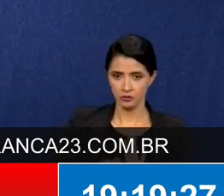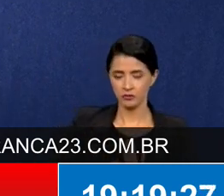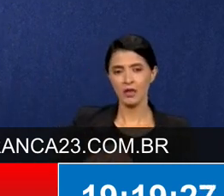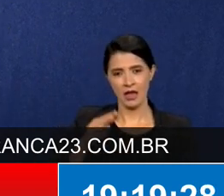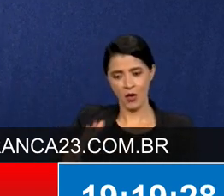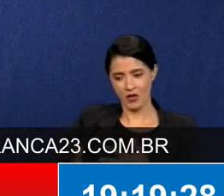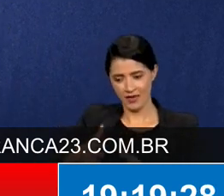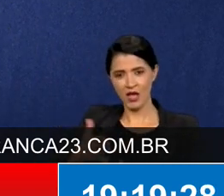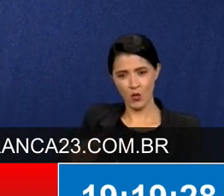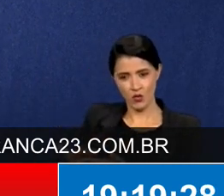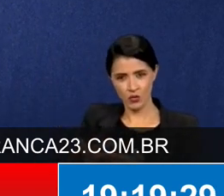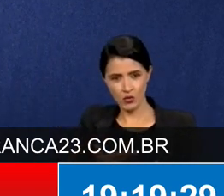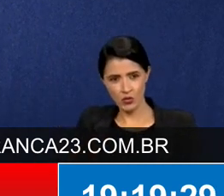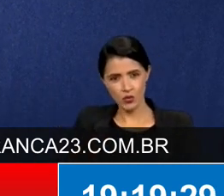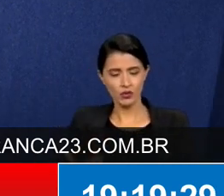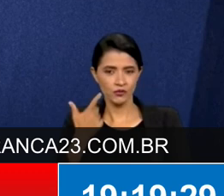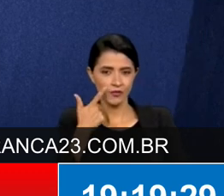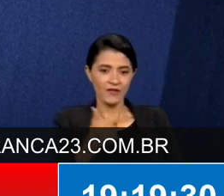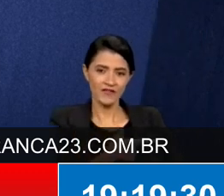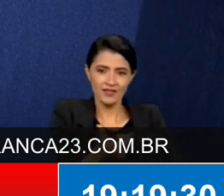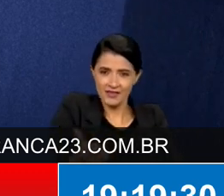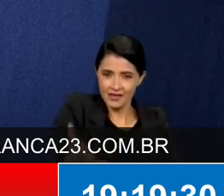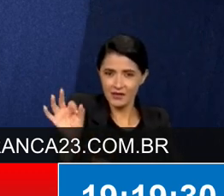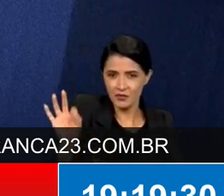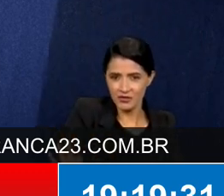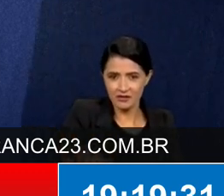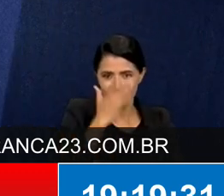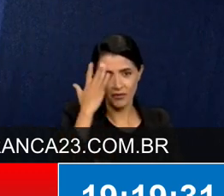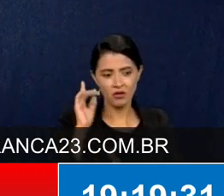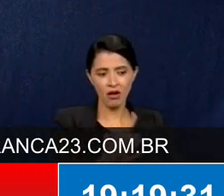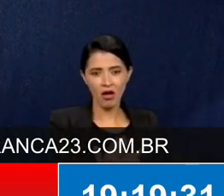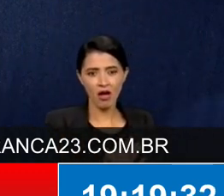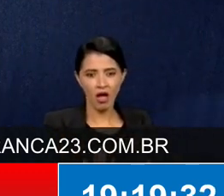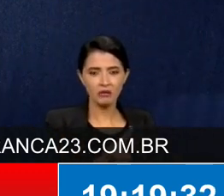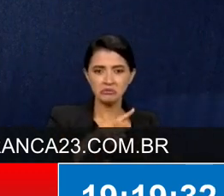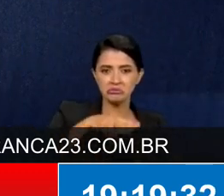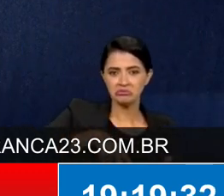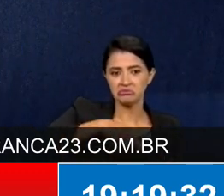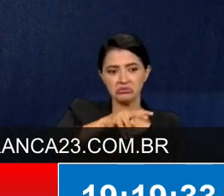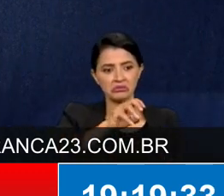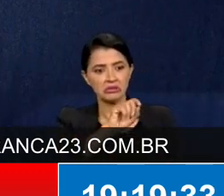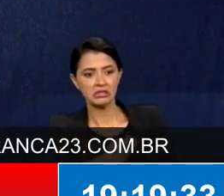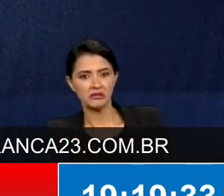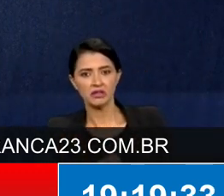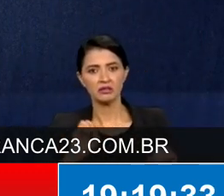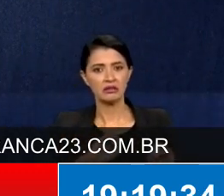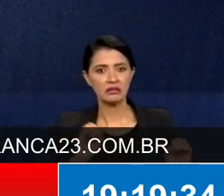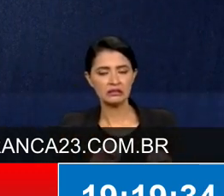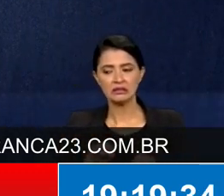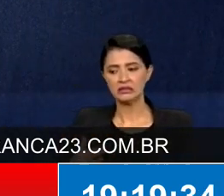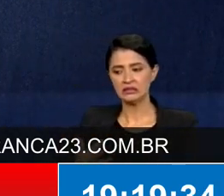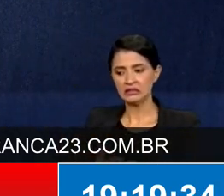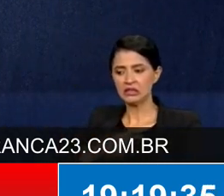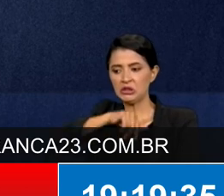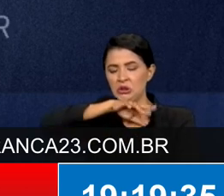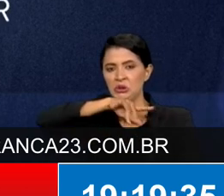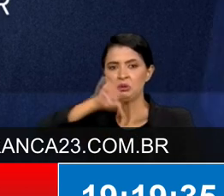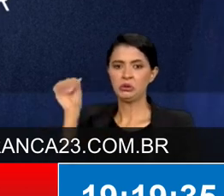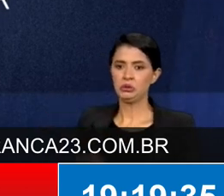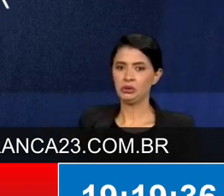nível de escolaridade, enquanto 26% dos entrevistados analfabetos consideram a qualidade de vida ruim ou